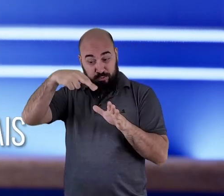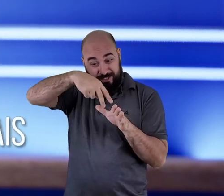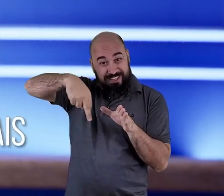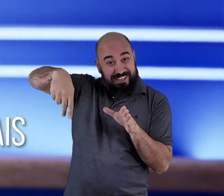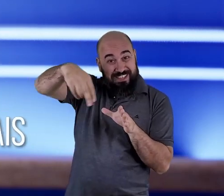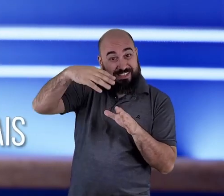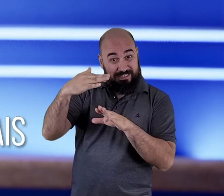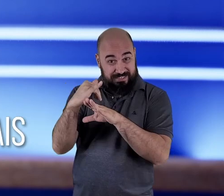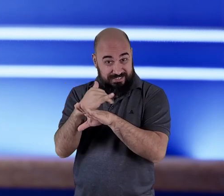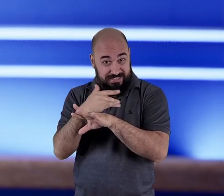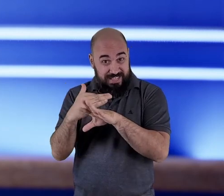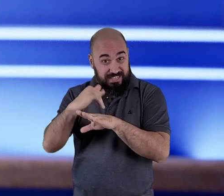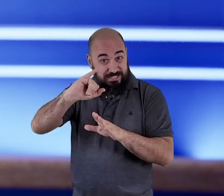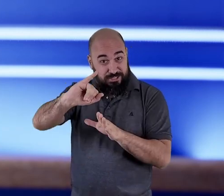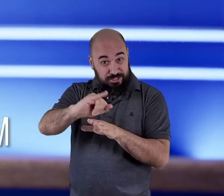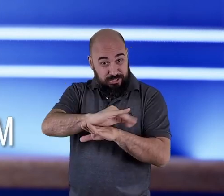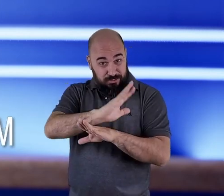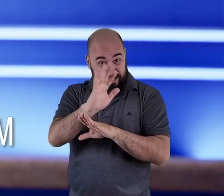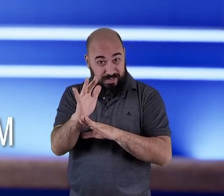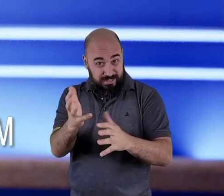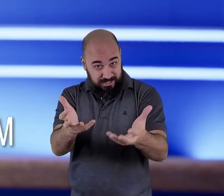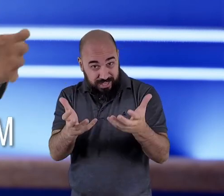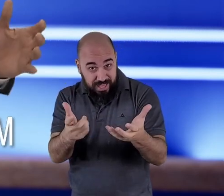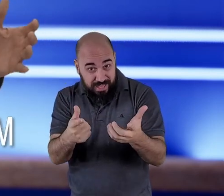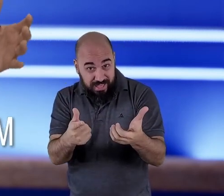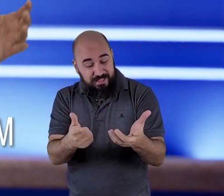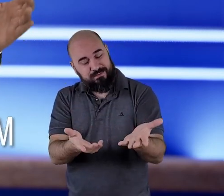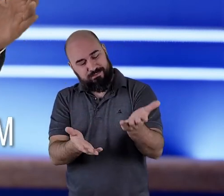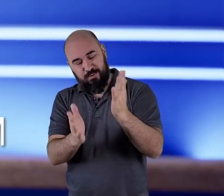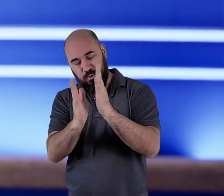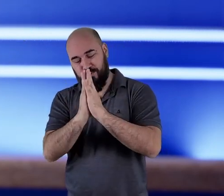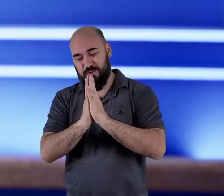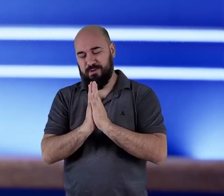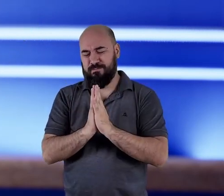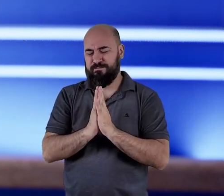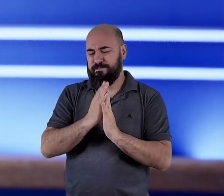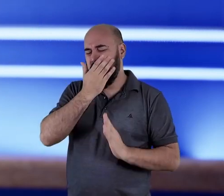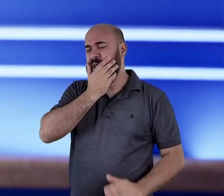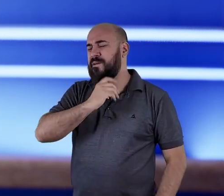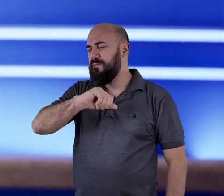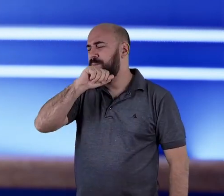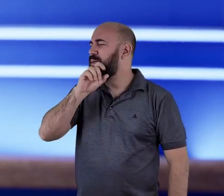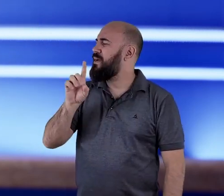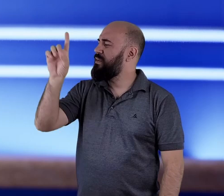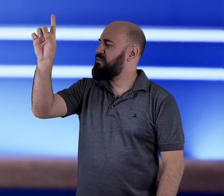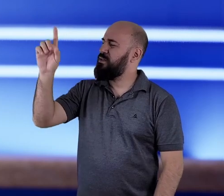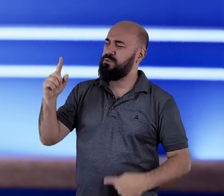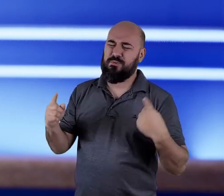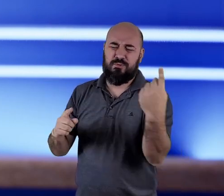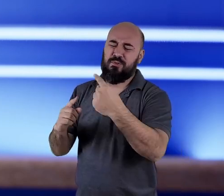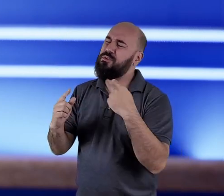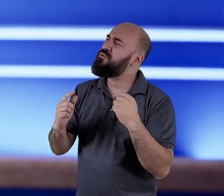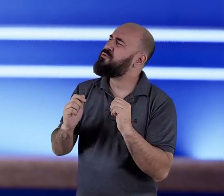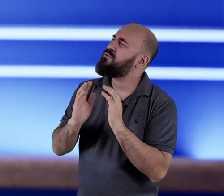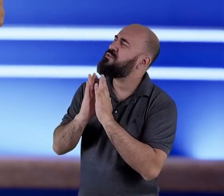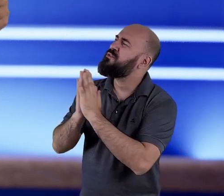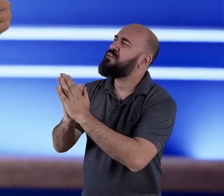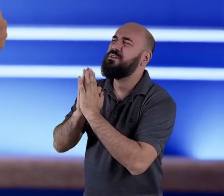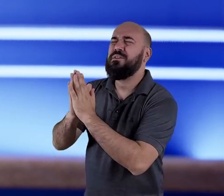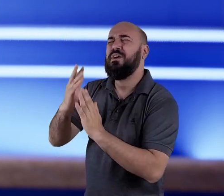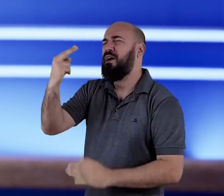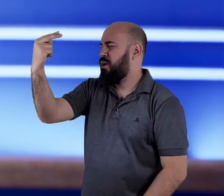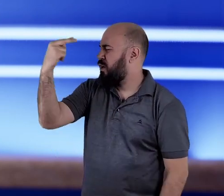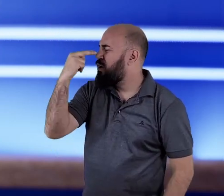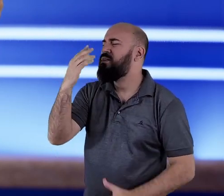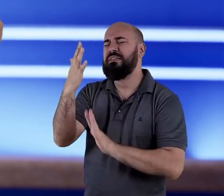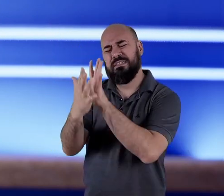Ora comigo. Querido Pai, nesse momento nós nos achegamos até o Senhor, com a confiança de que o Senhor